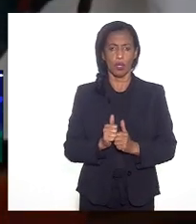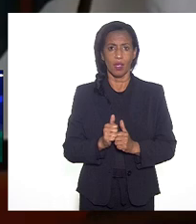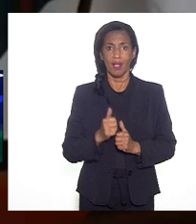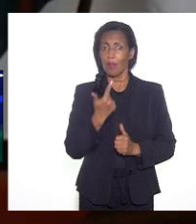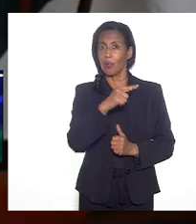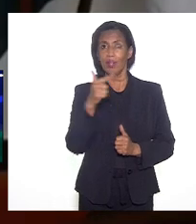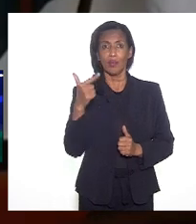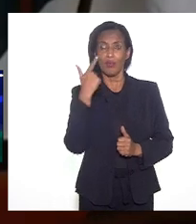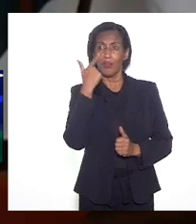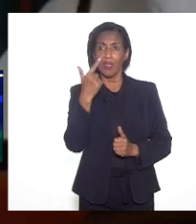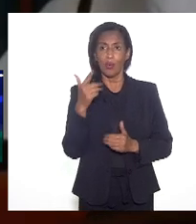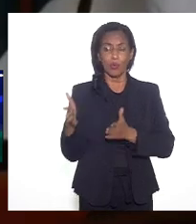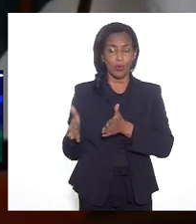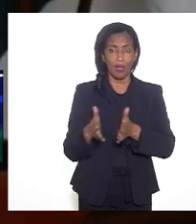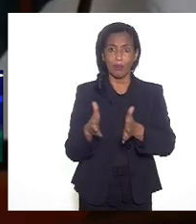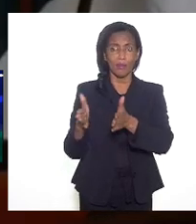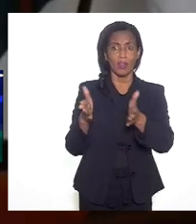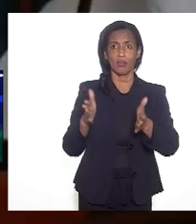opção.